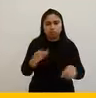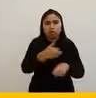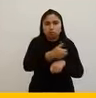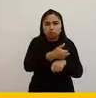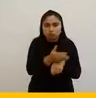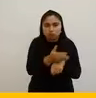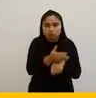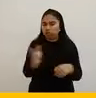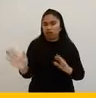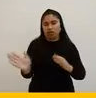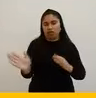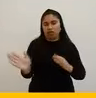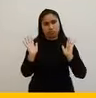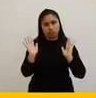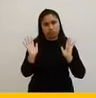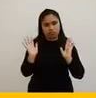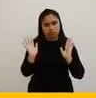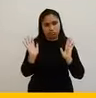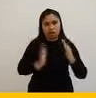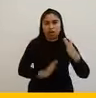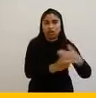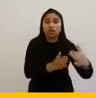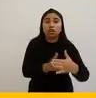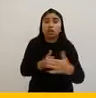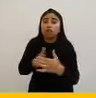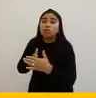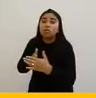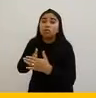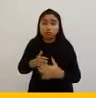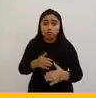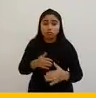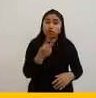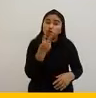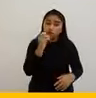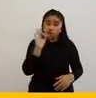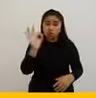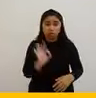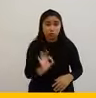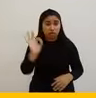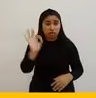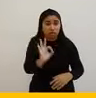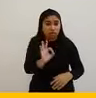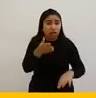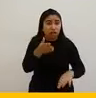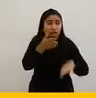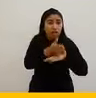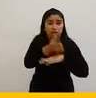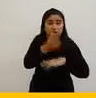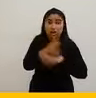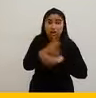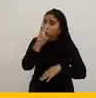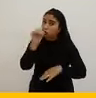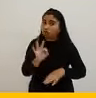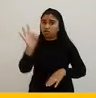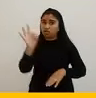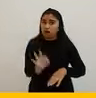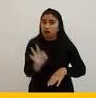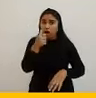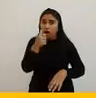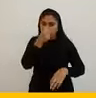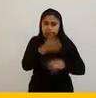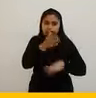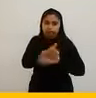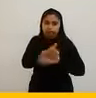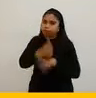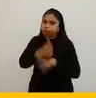A capacidade de no máximo 20% da ocupação da loja. E estabelecimentos